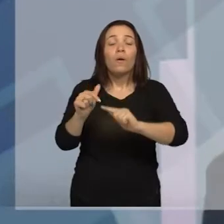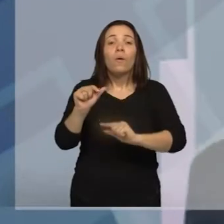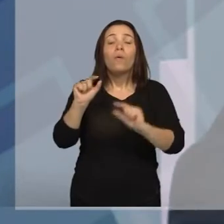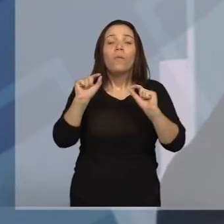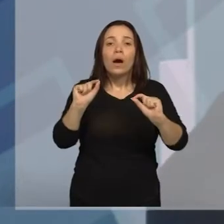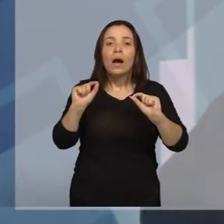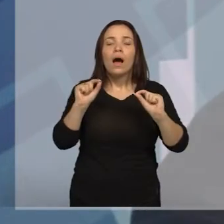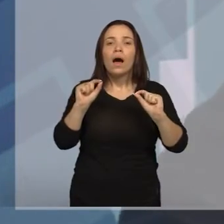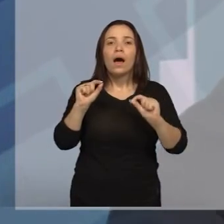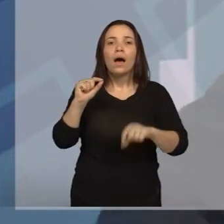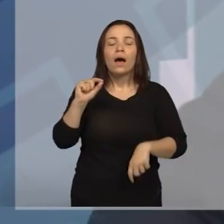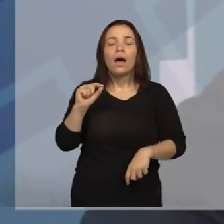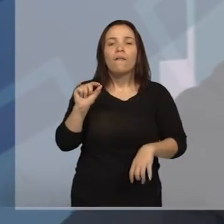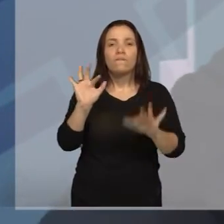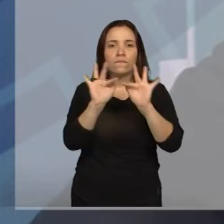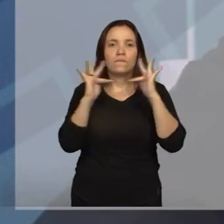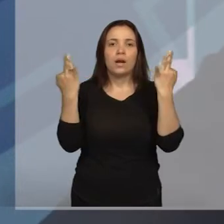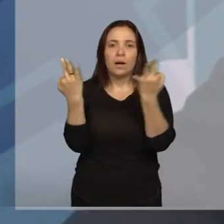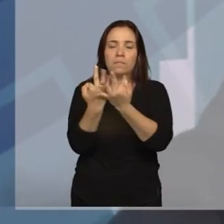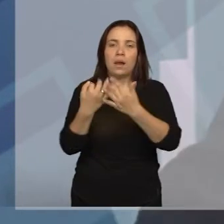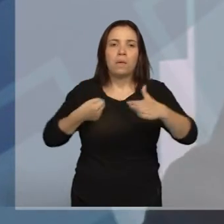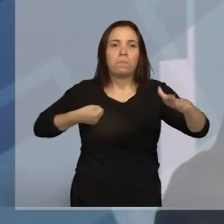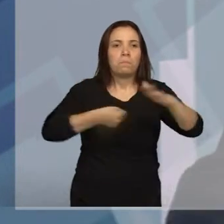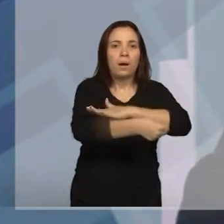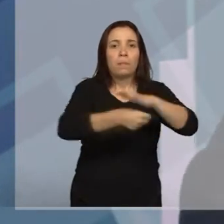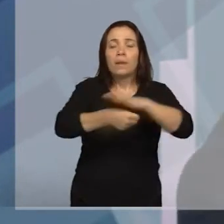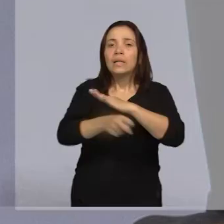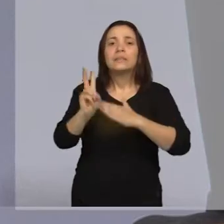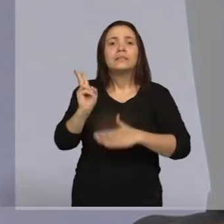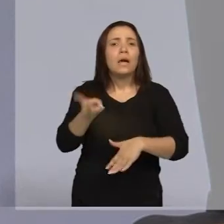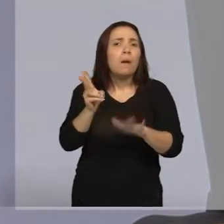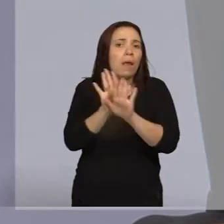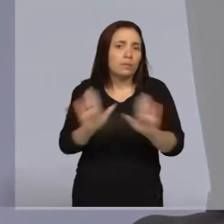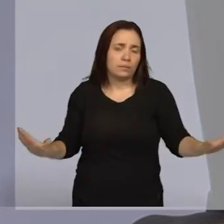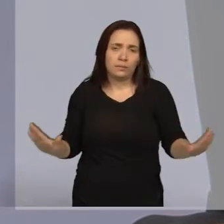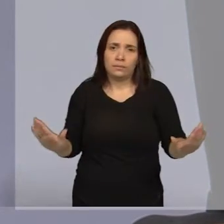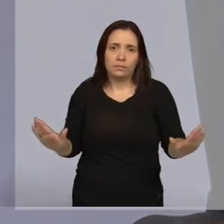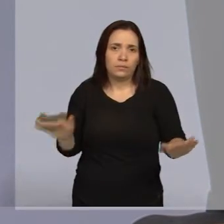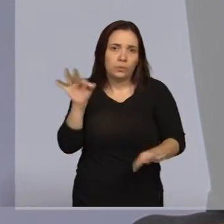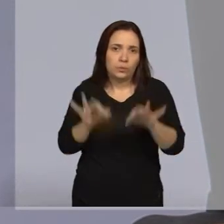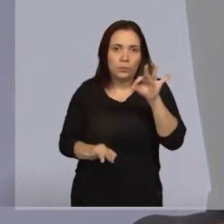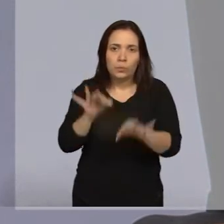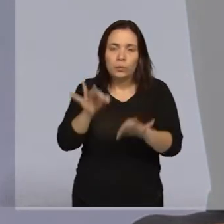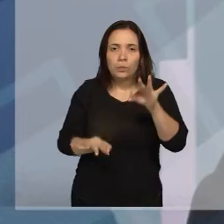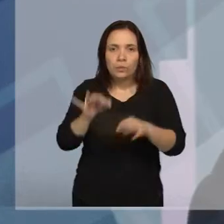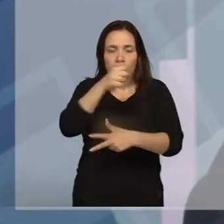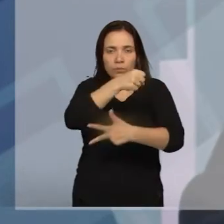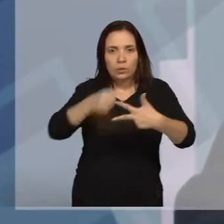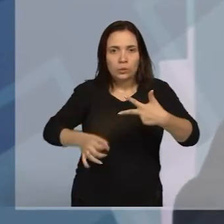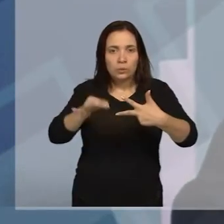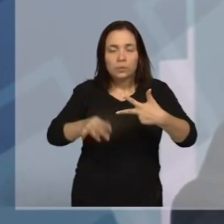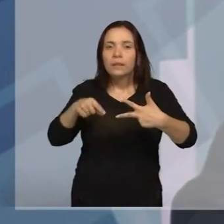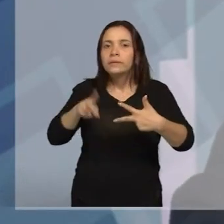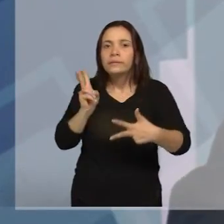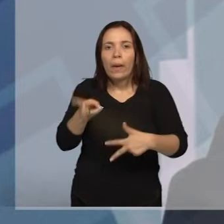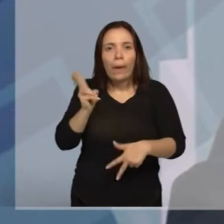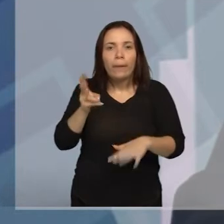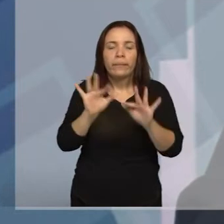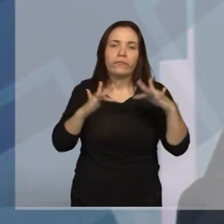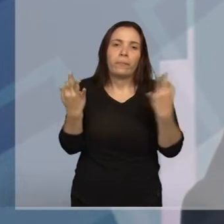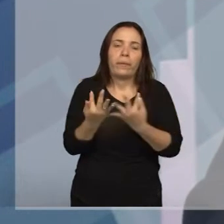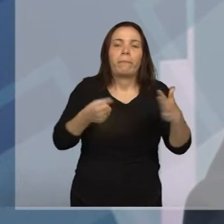O nepotismo é uma marca do judiciário. Pois é, então isso não é republicano. As medidas